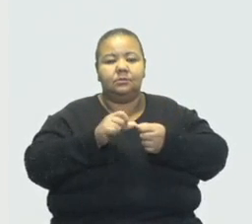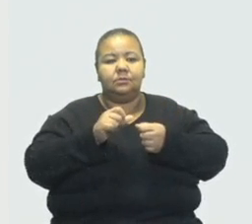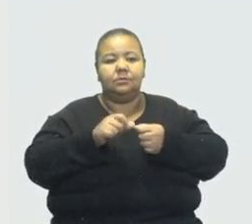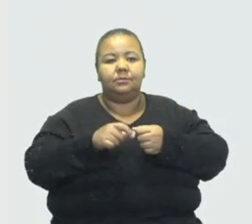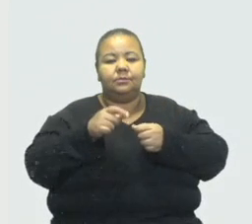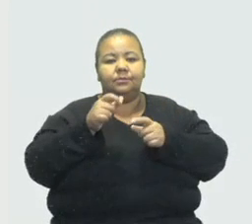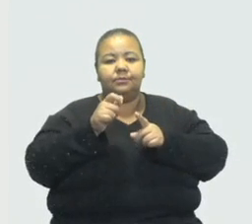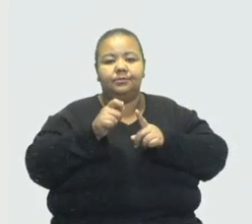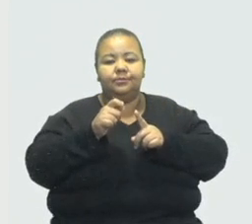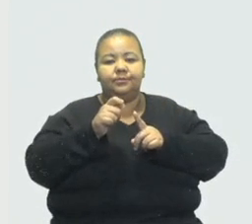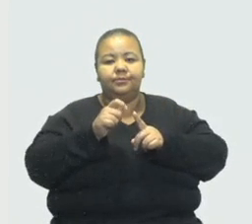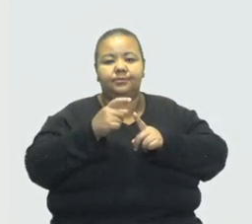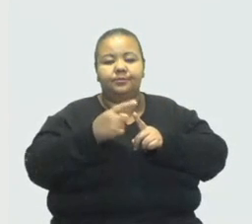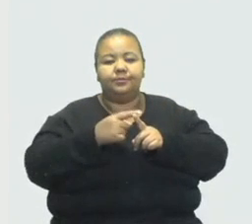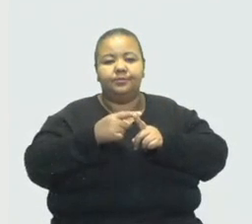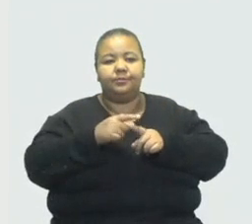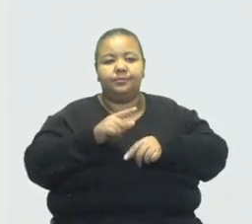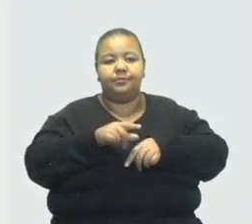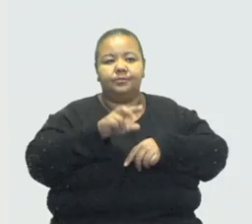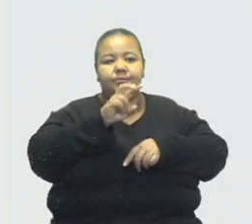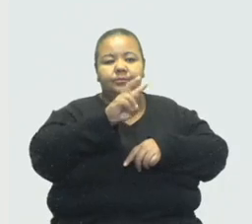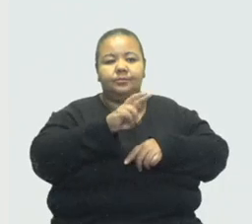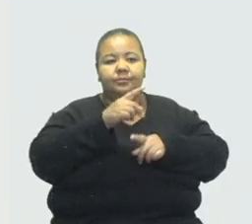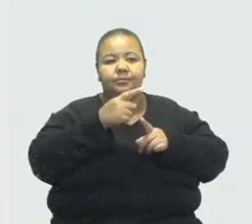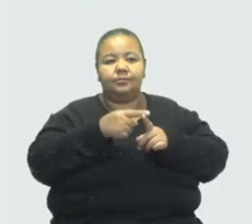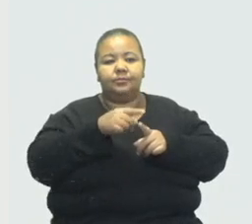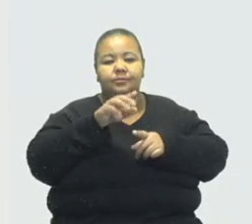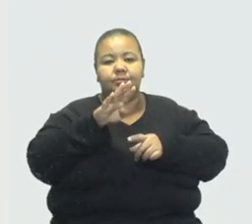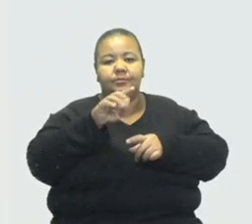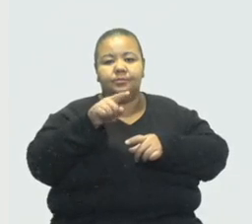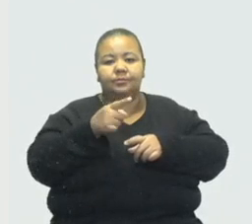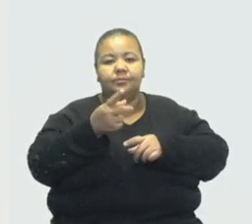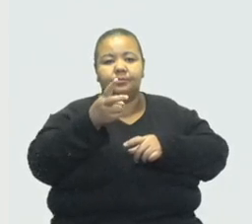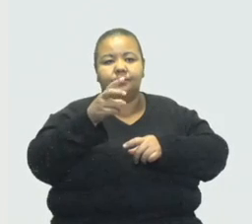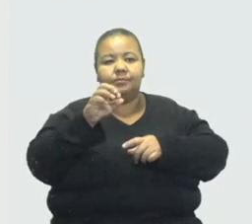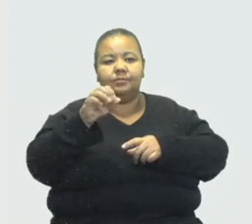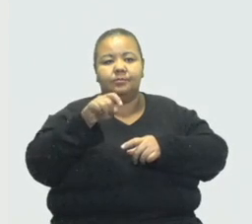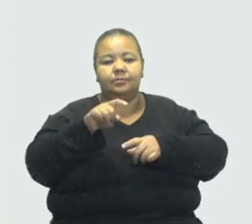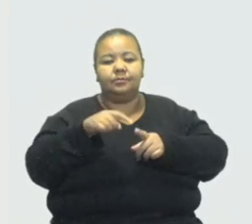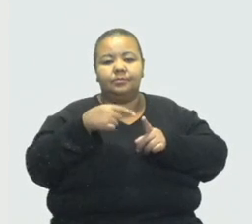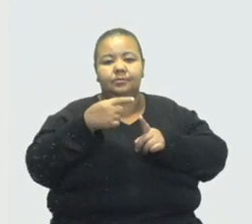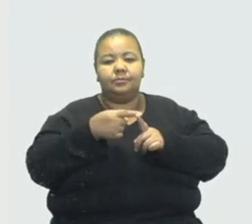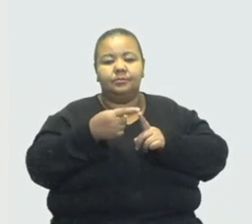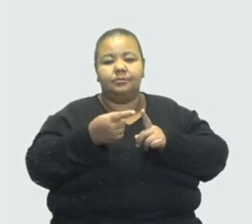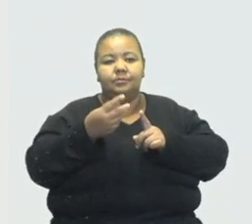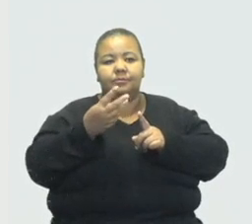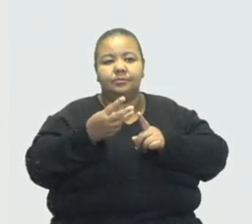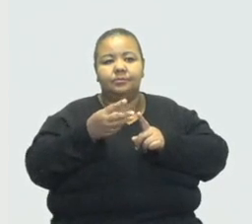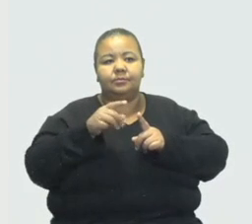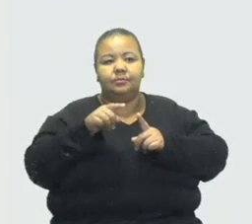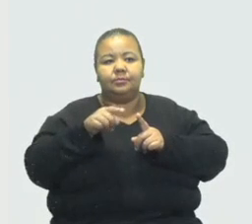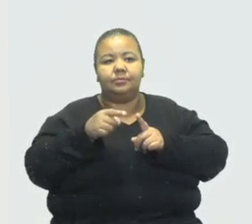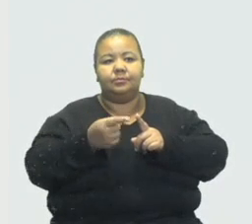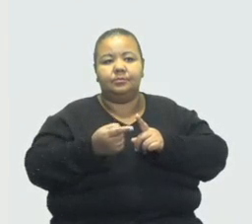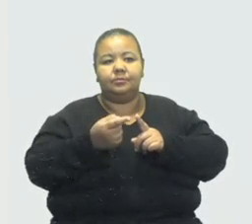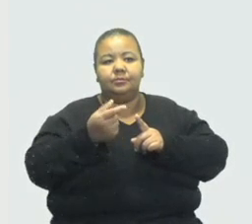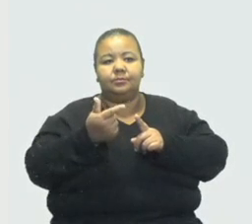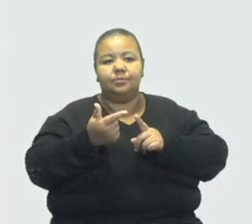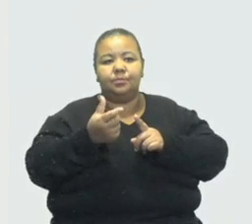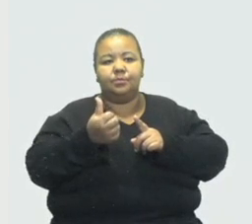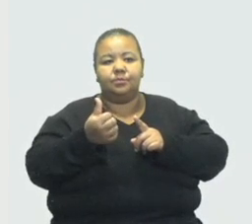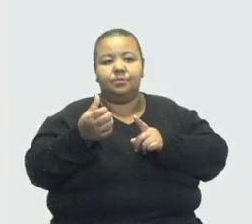multiplicação, nós teremos 2 vezes 4.500 mais 3